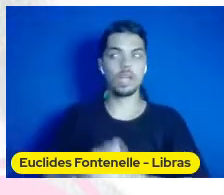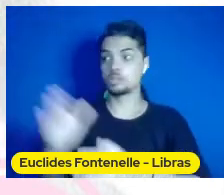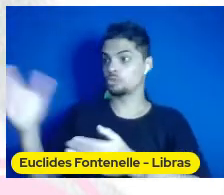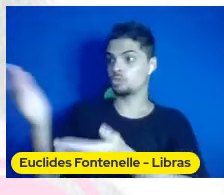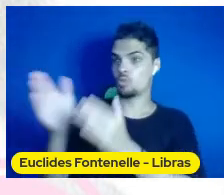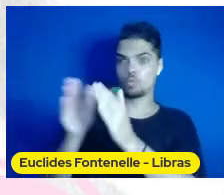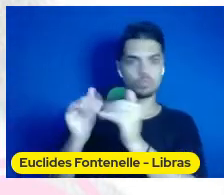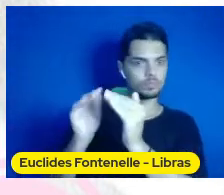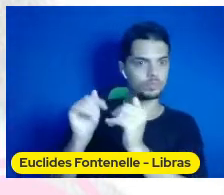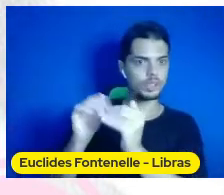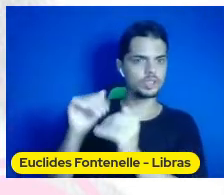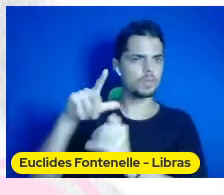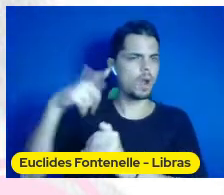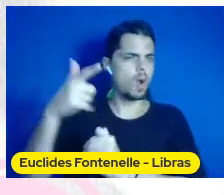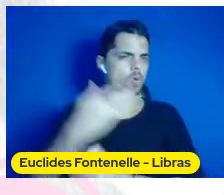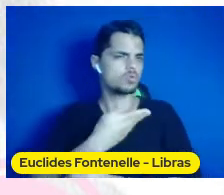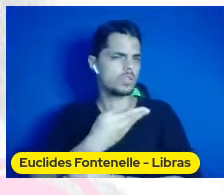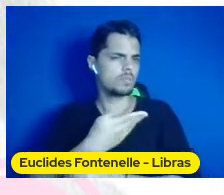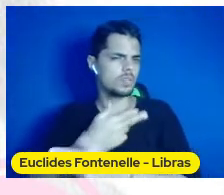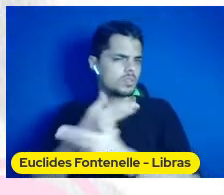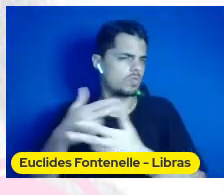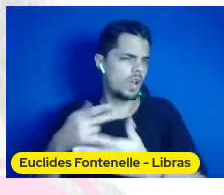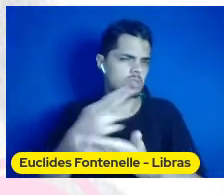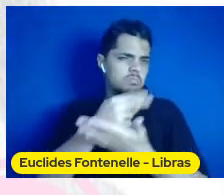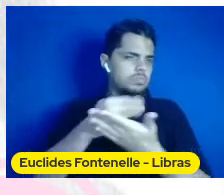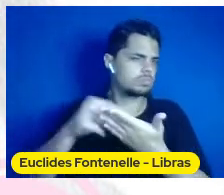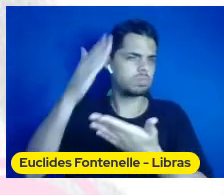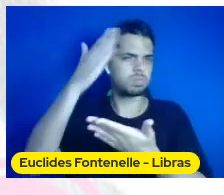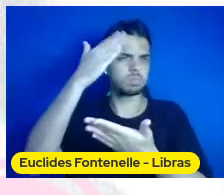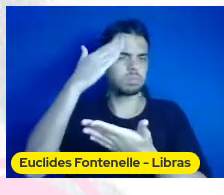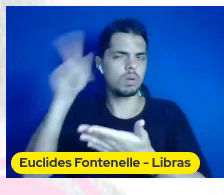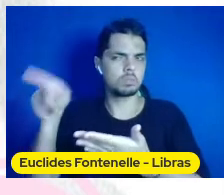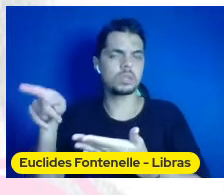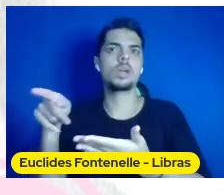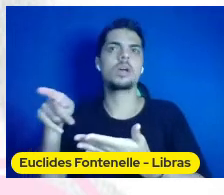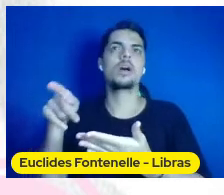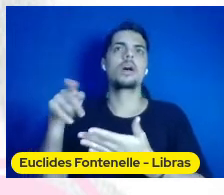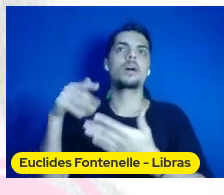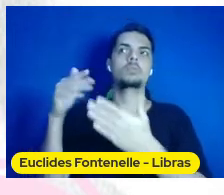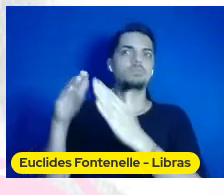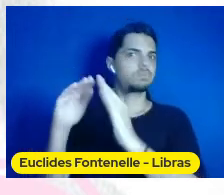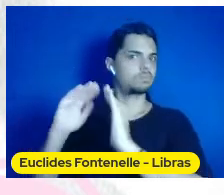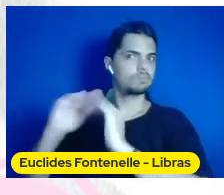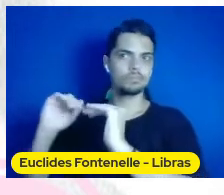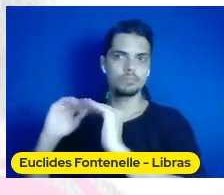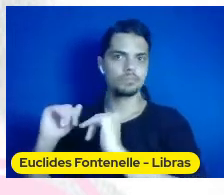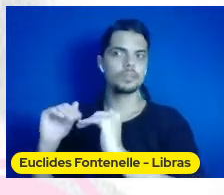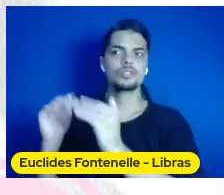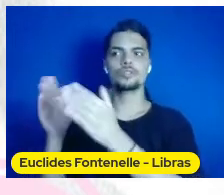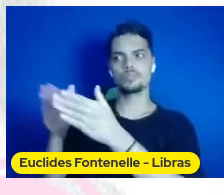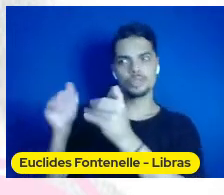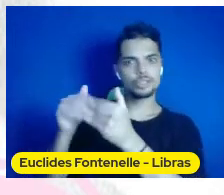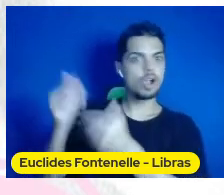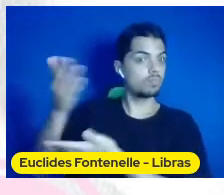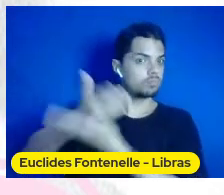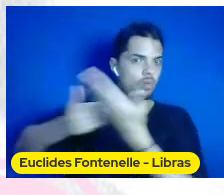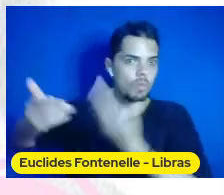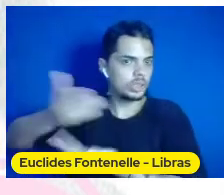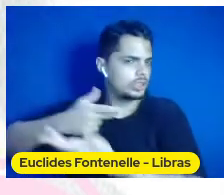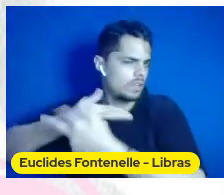sabia desenhar, e juntei com alguns amigos que sabiam desenhar. E a gente começou a fazer algumas revistas em